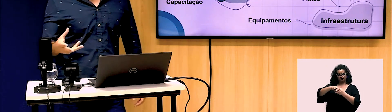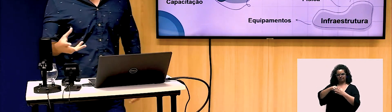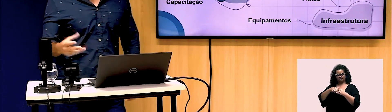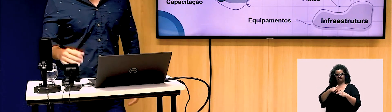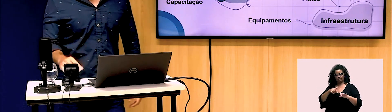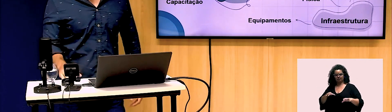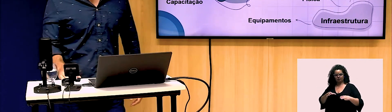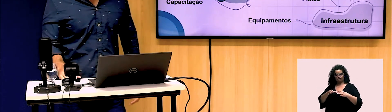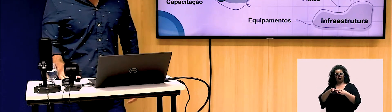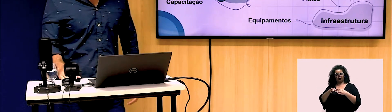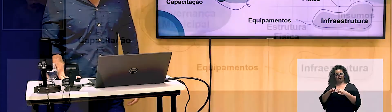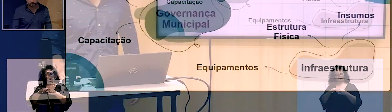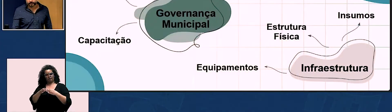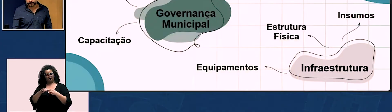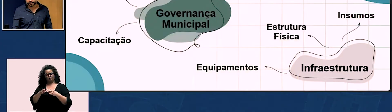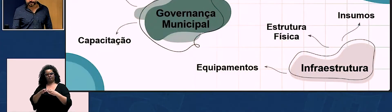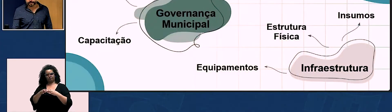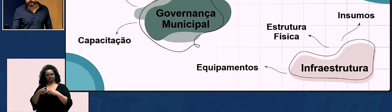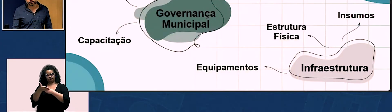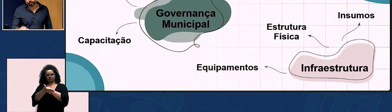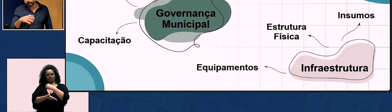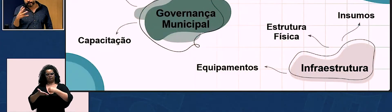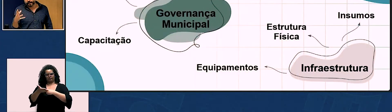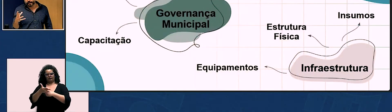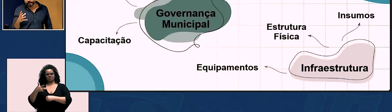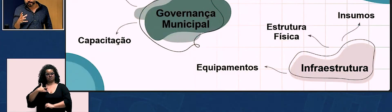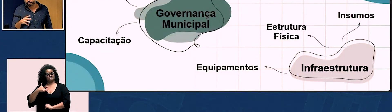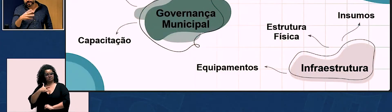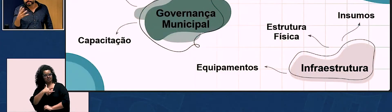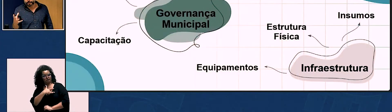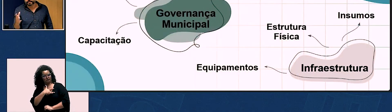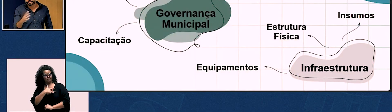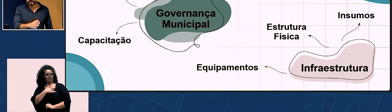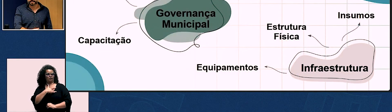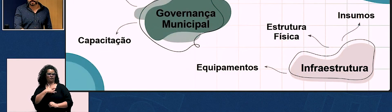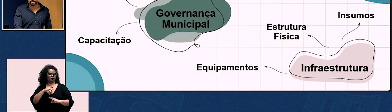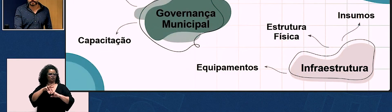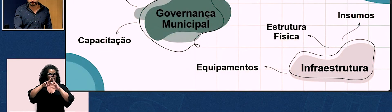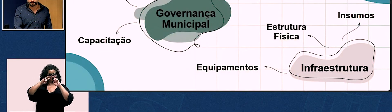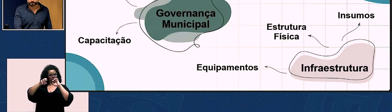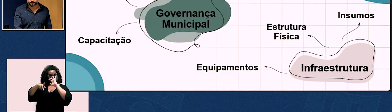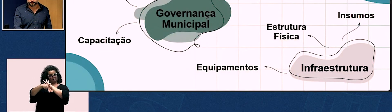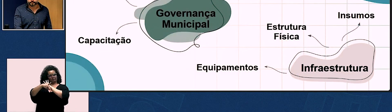rede municipal, sobre as temáticas